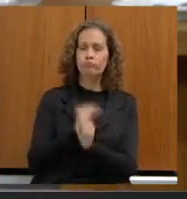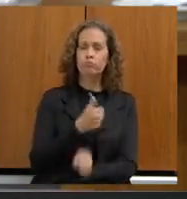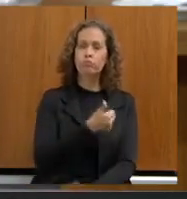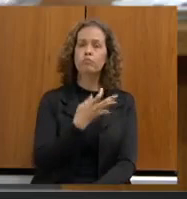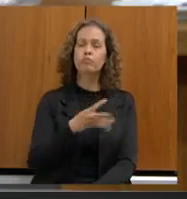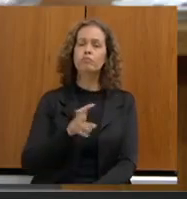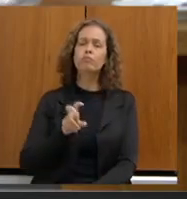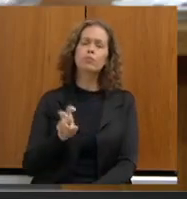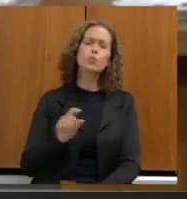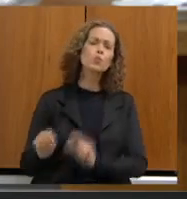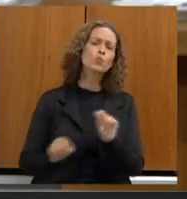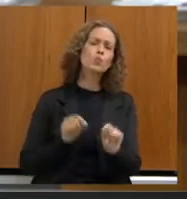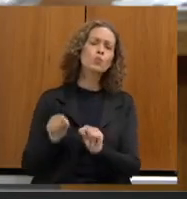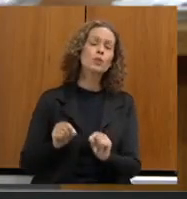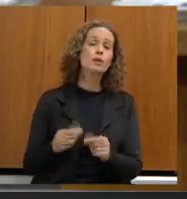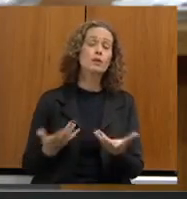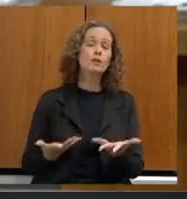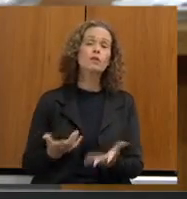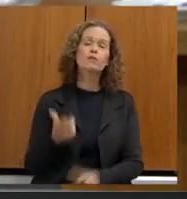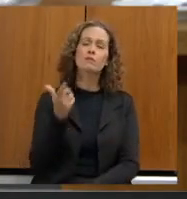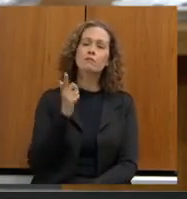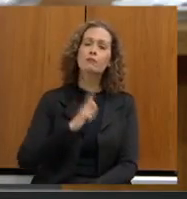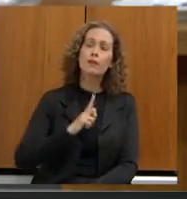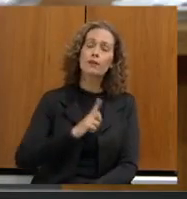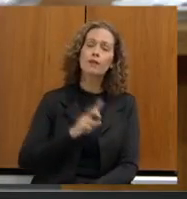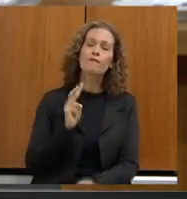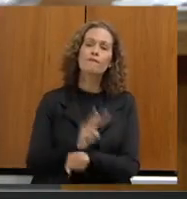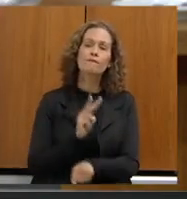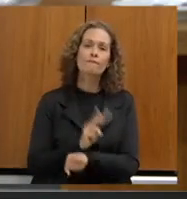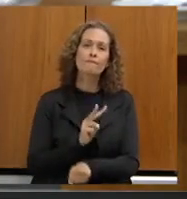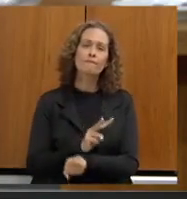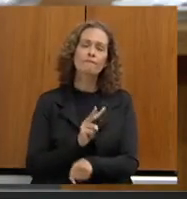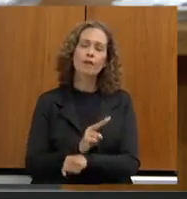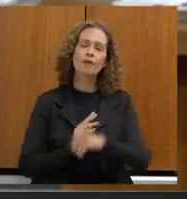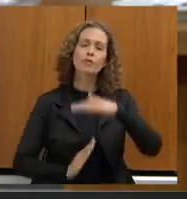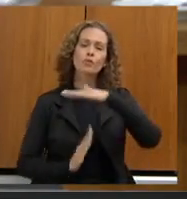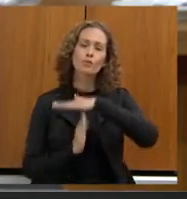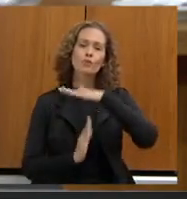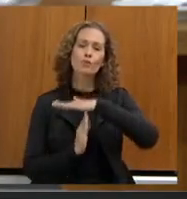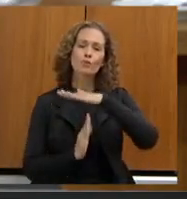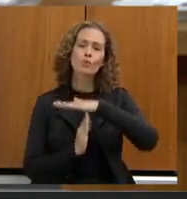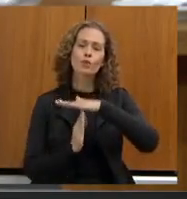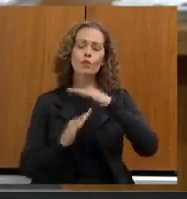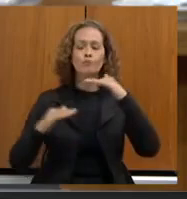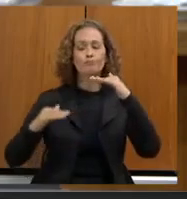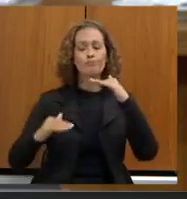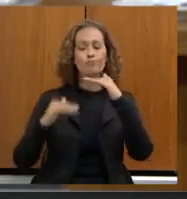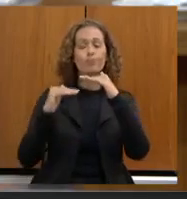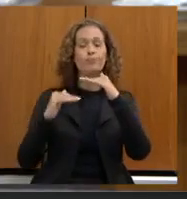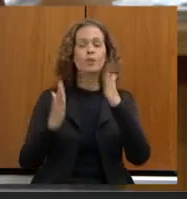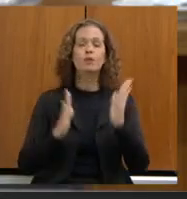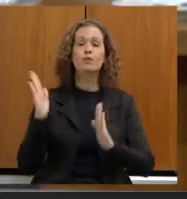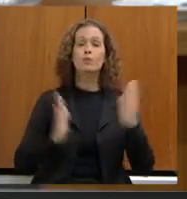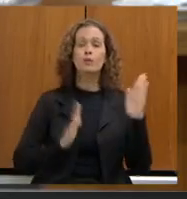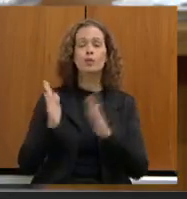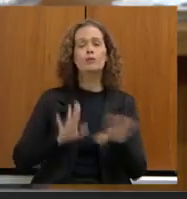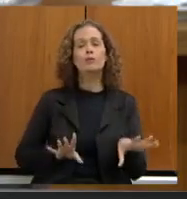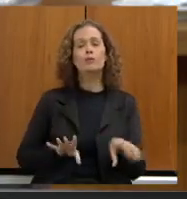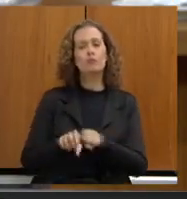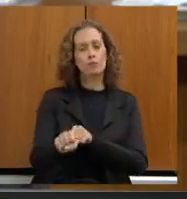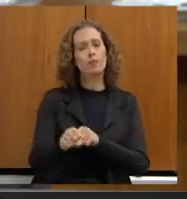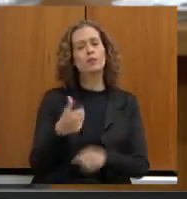exatamente 145 que a gente vai ter de vaga perto Oi gente prudencial no período da formação